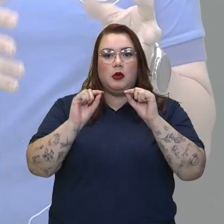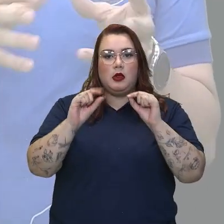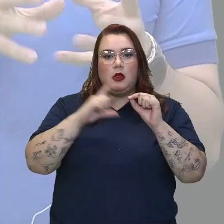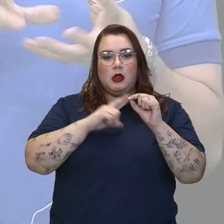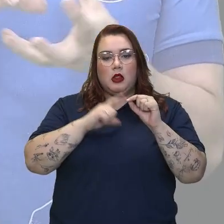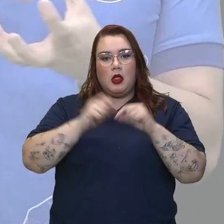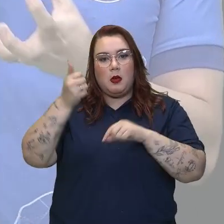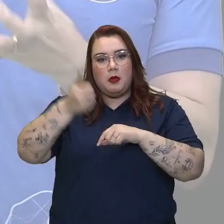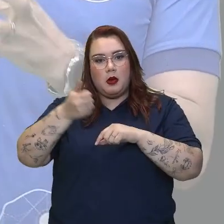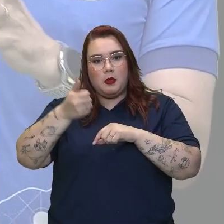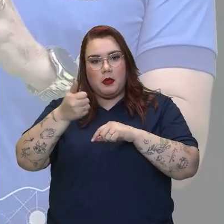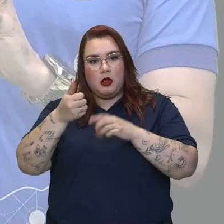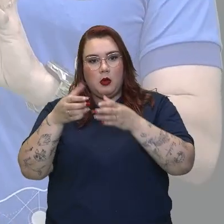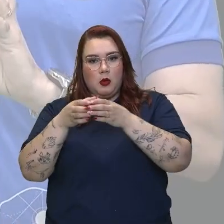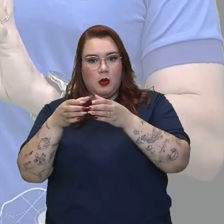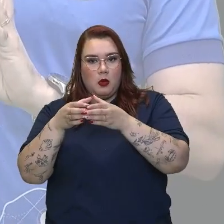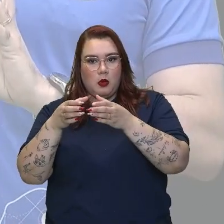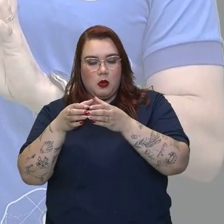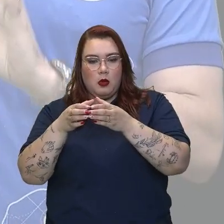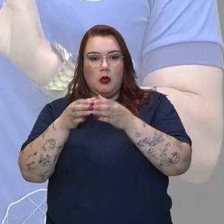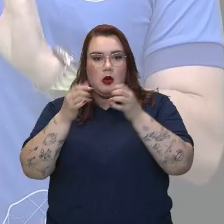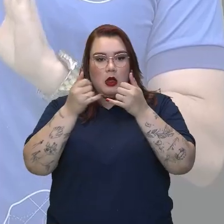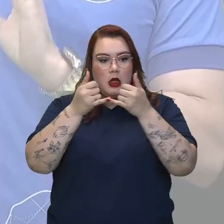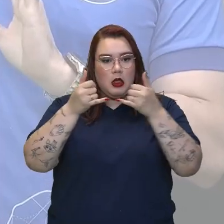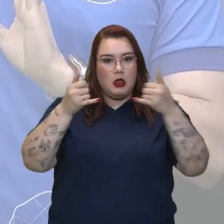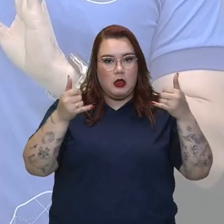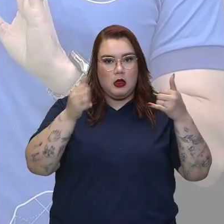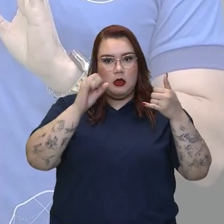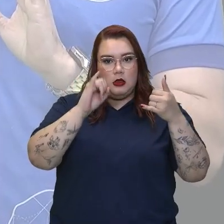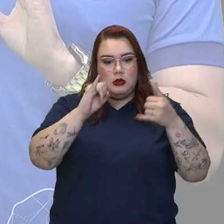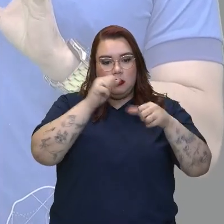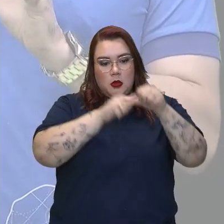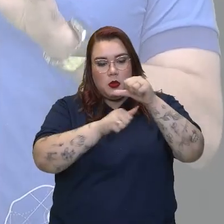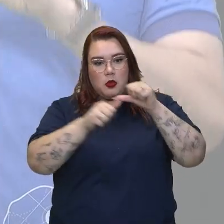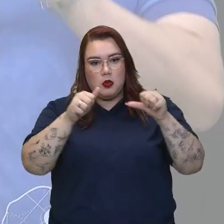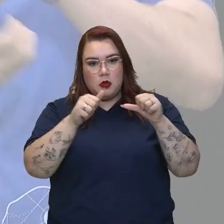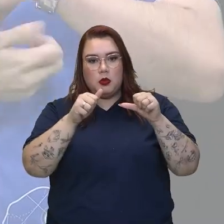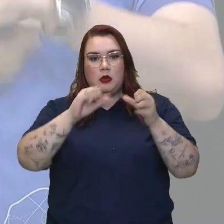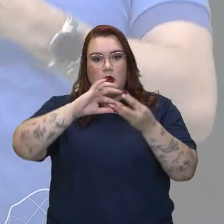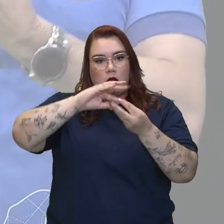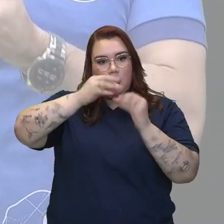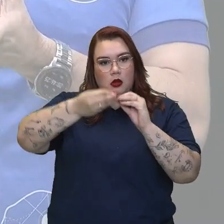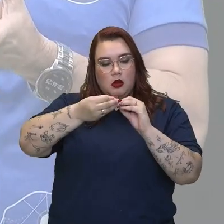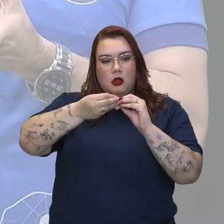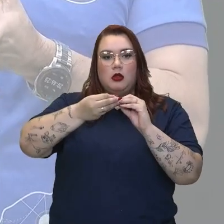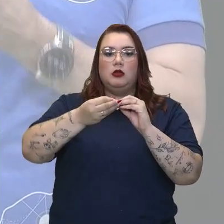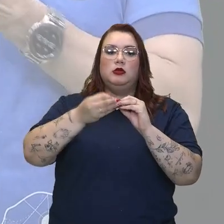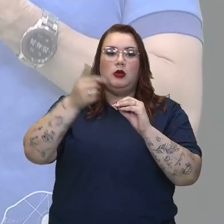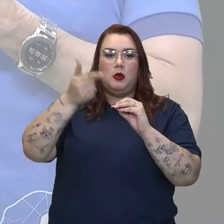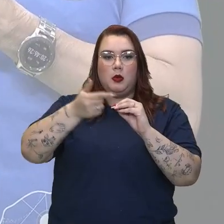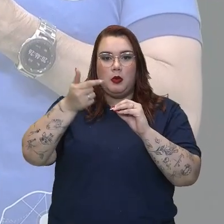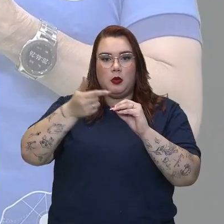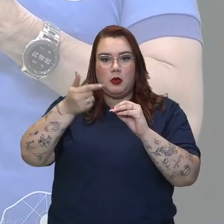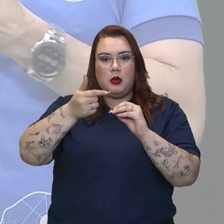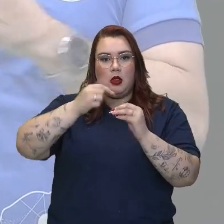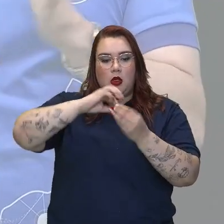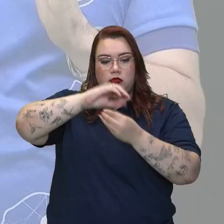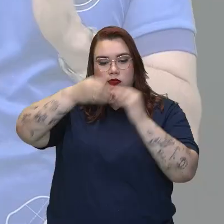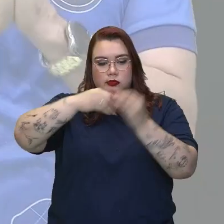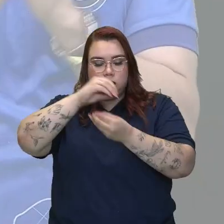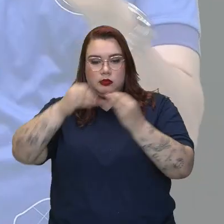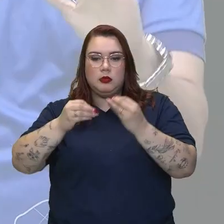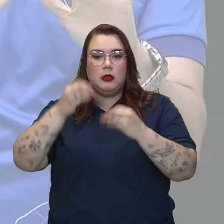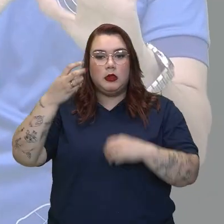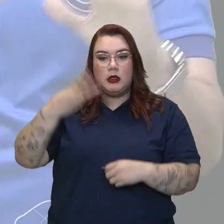primária. Torceu, virou uma hélice, é a secundária. Enrolou nela mesma, é a terciária.